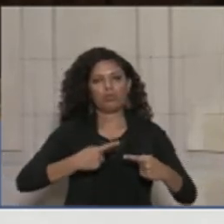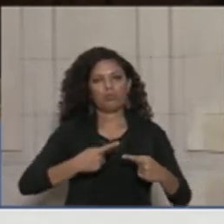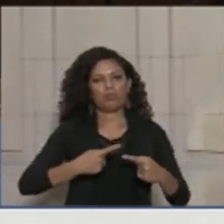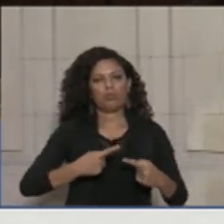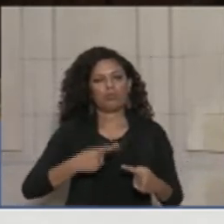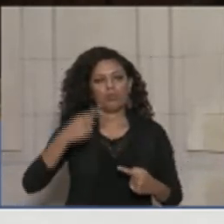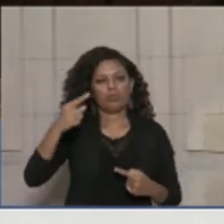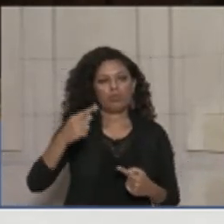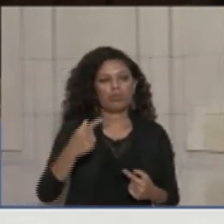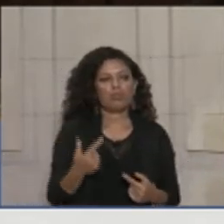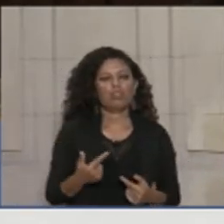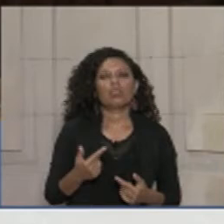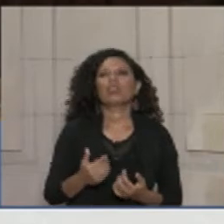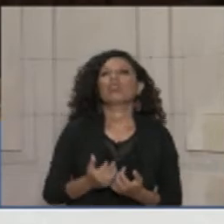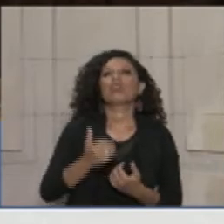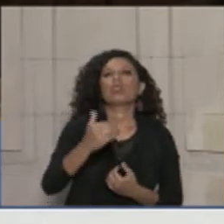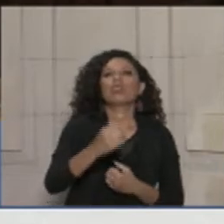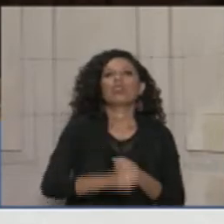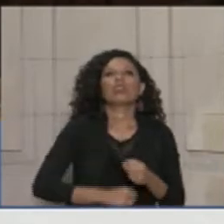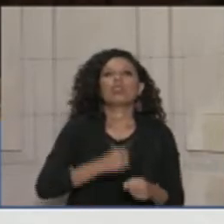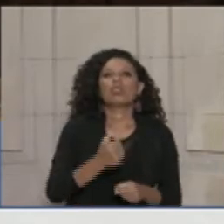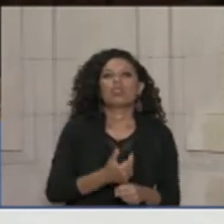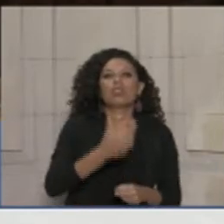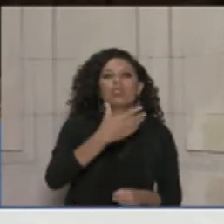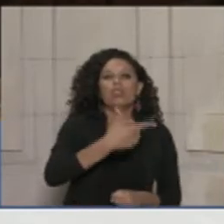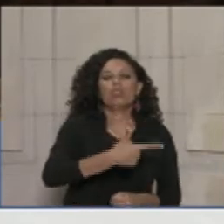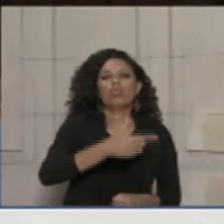Foi candidato em 2008, não se elegeu,